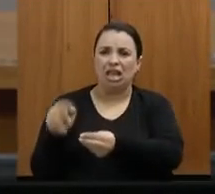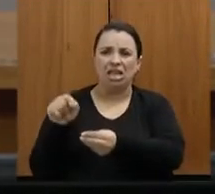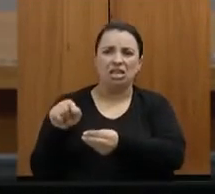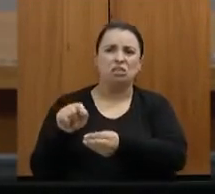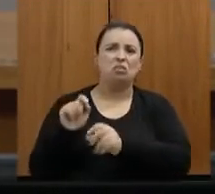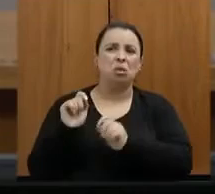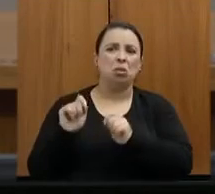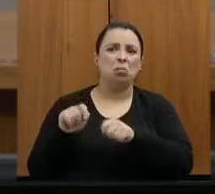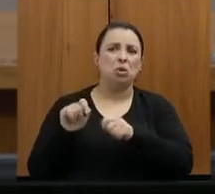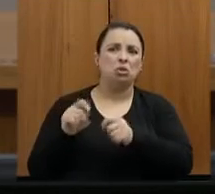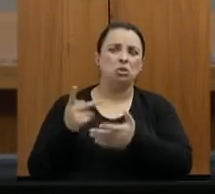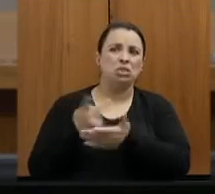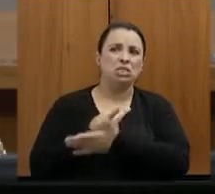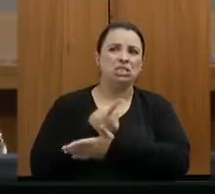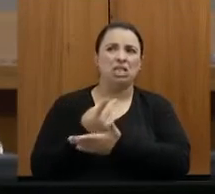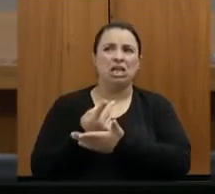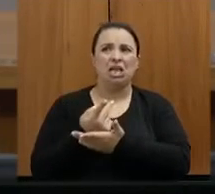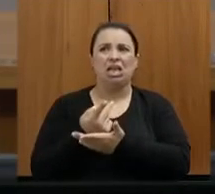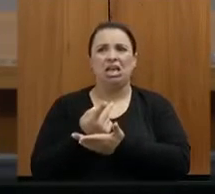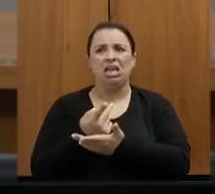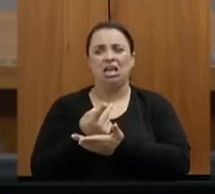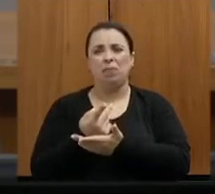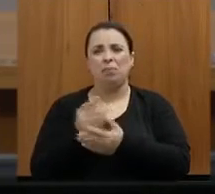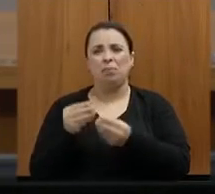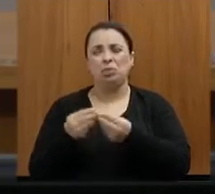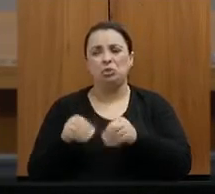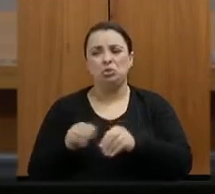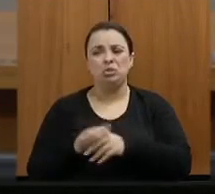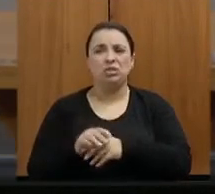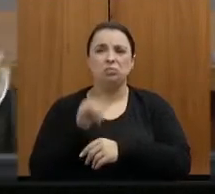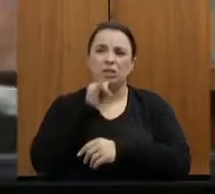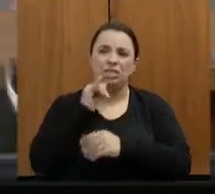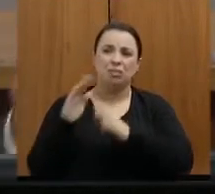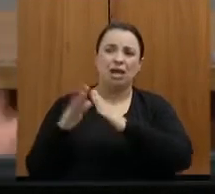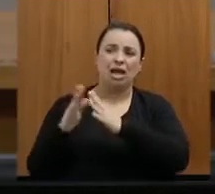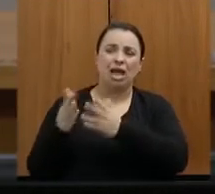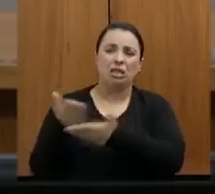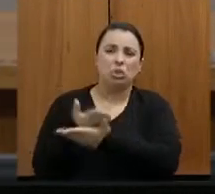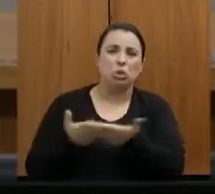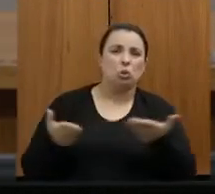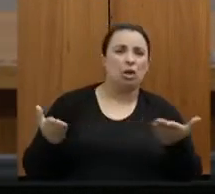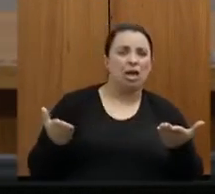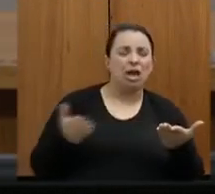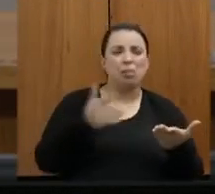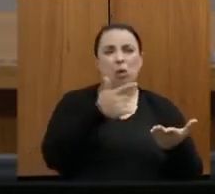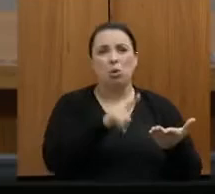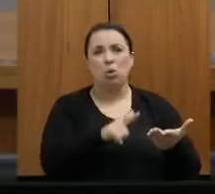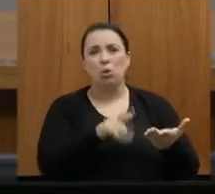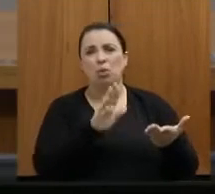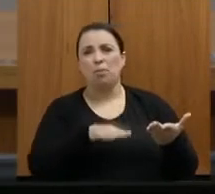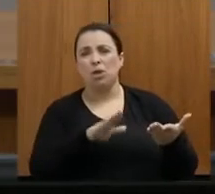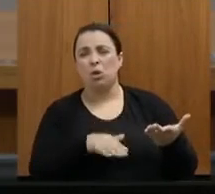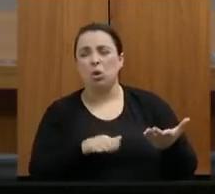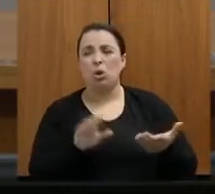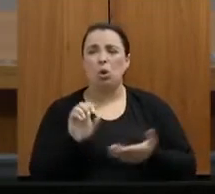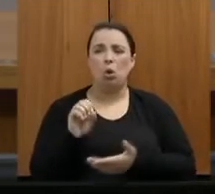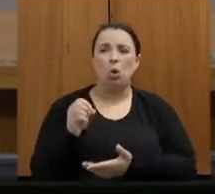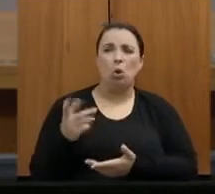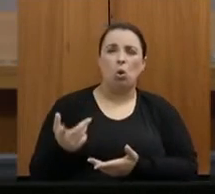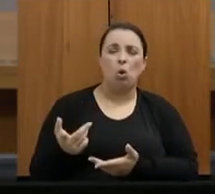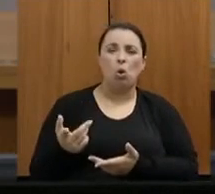trocar a casa por valores módicos, viver da exploração imobiliária. Olha que contrassenso.